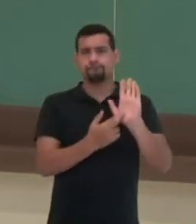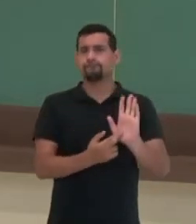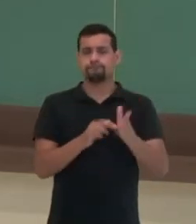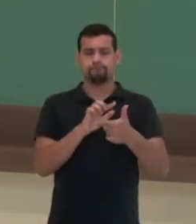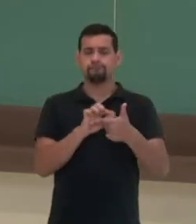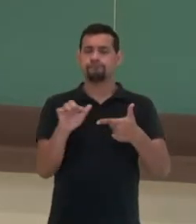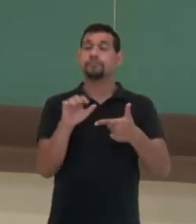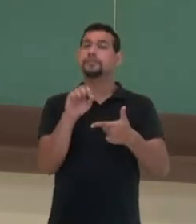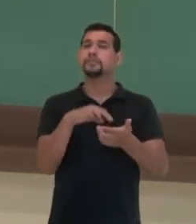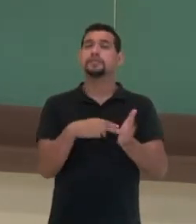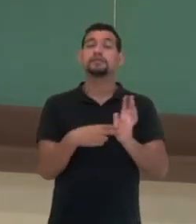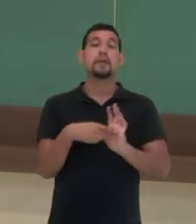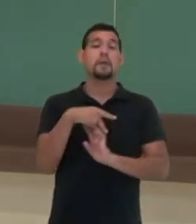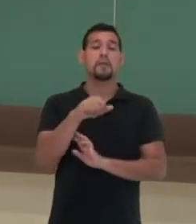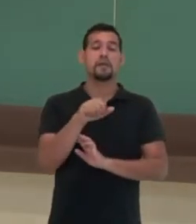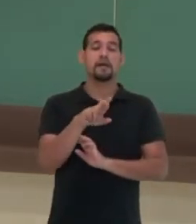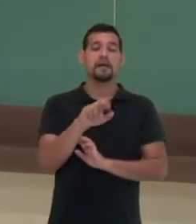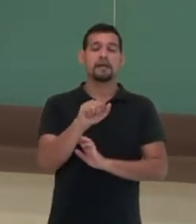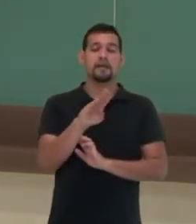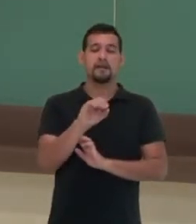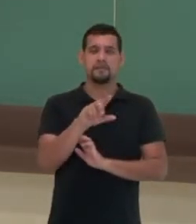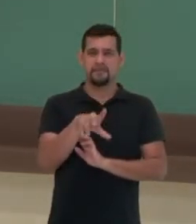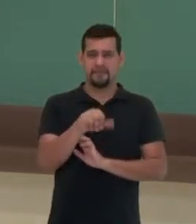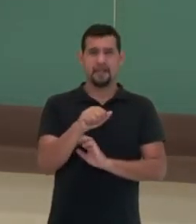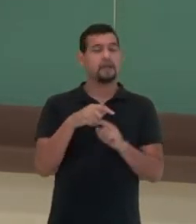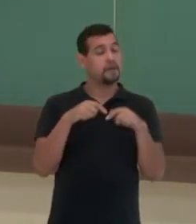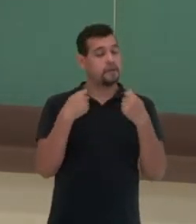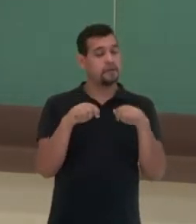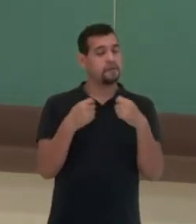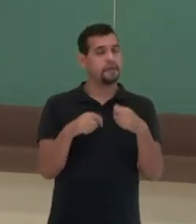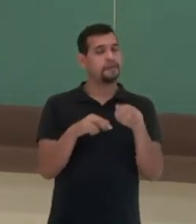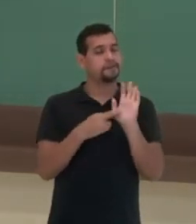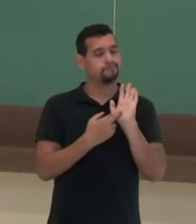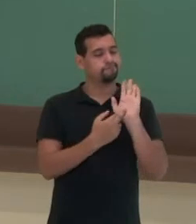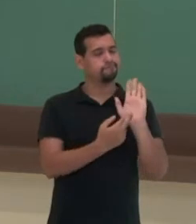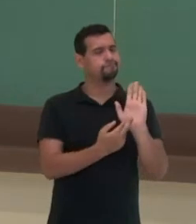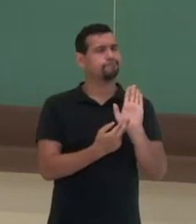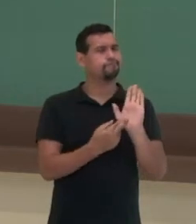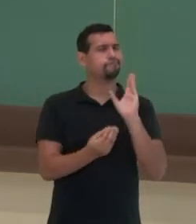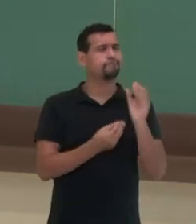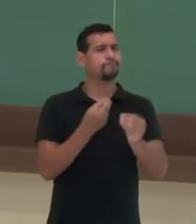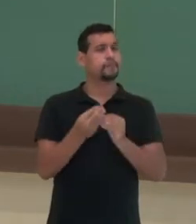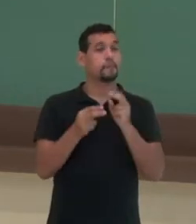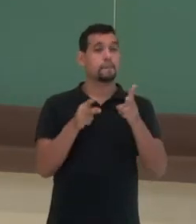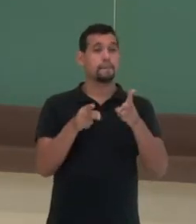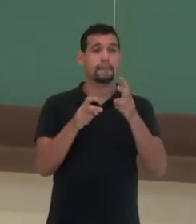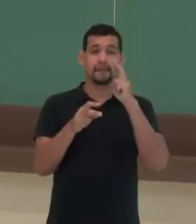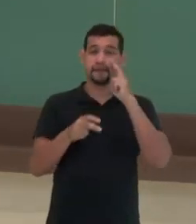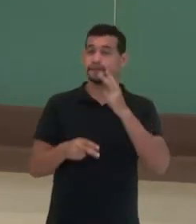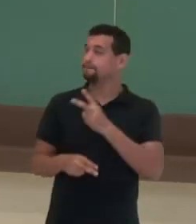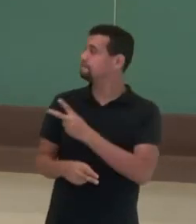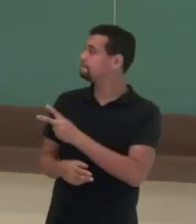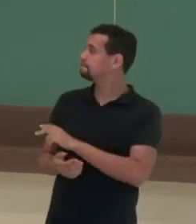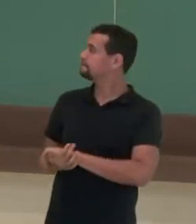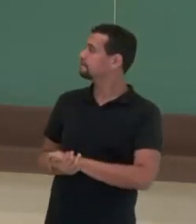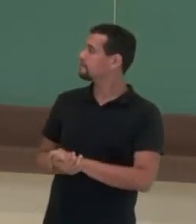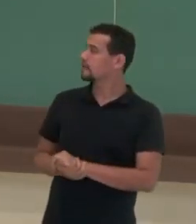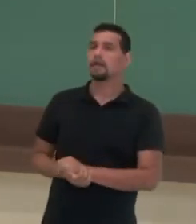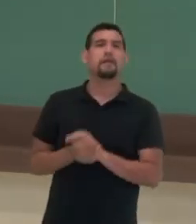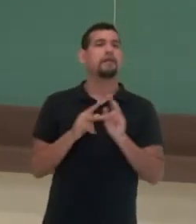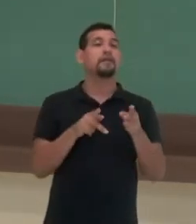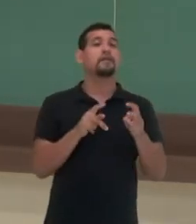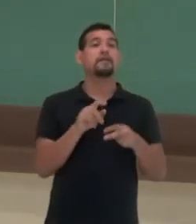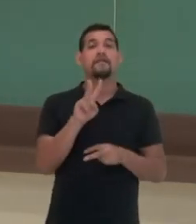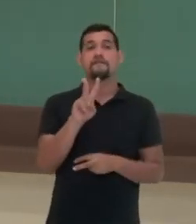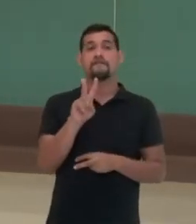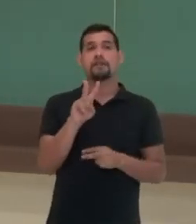é uma parábola. Portanto, você irá representá-la graficamente como? Olha lá. A gente pode determinar os vértices, determinar